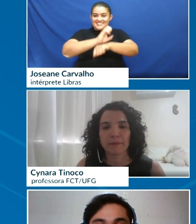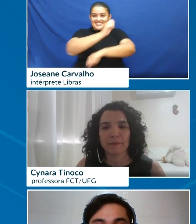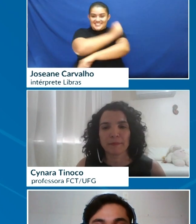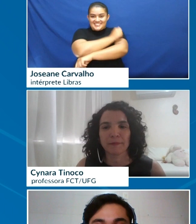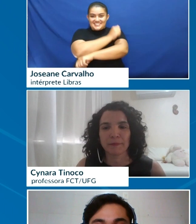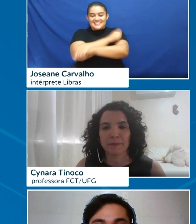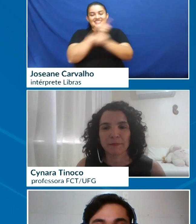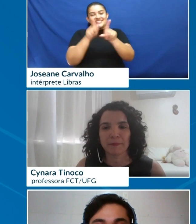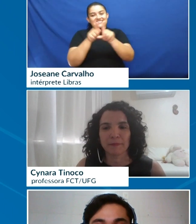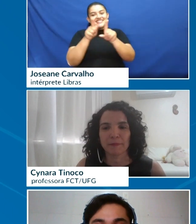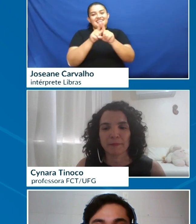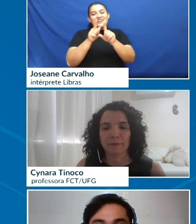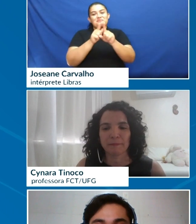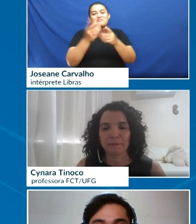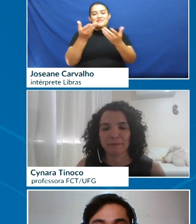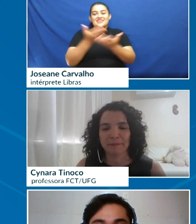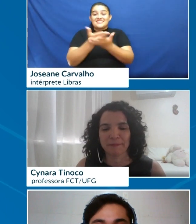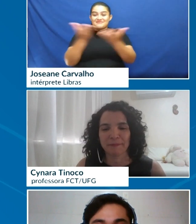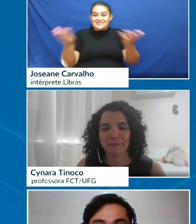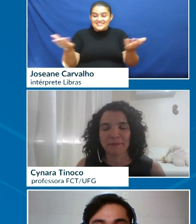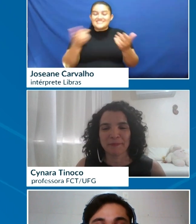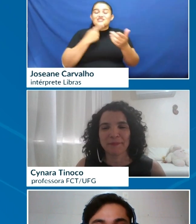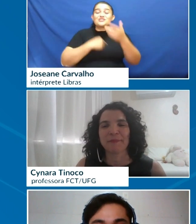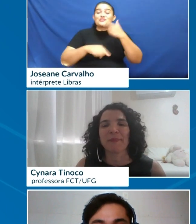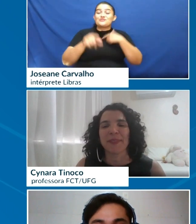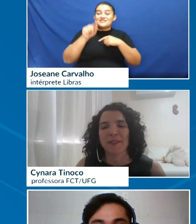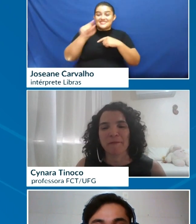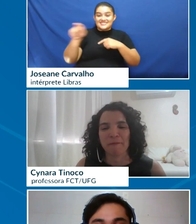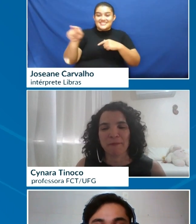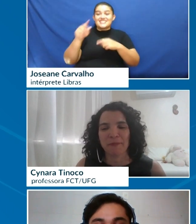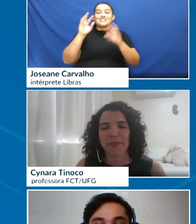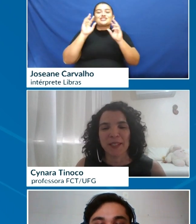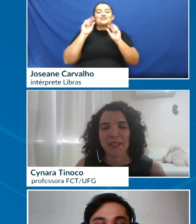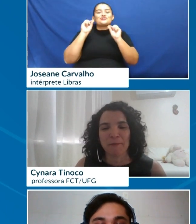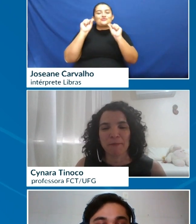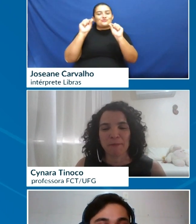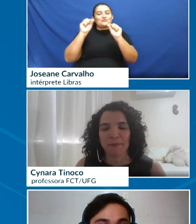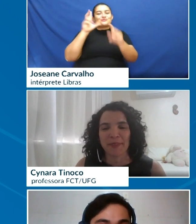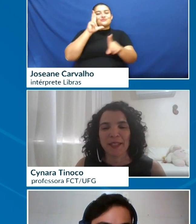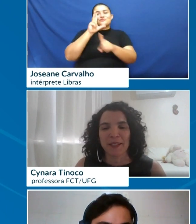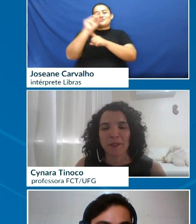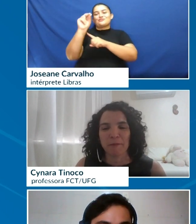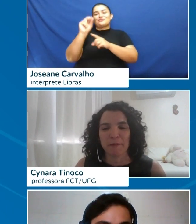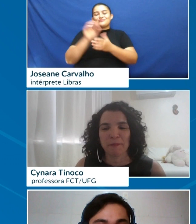desejar sucesso aí depois de formado. Obrigado, Marcelo, agradeço mesmo. E